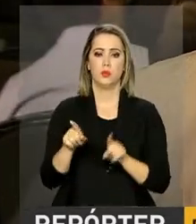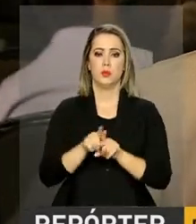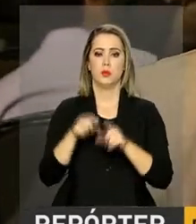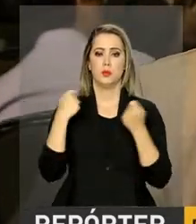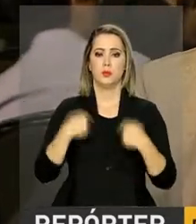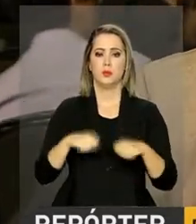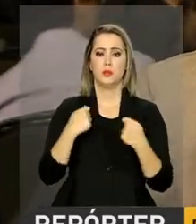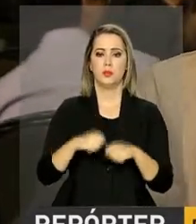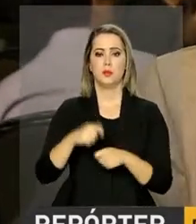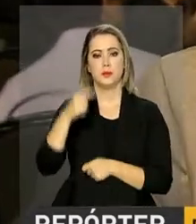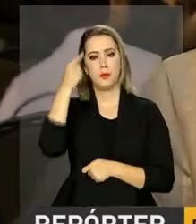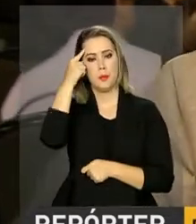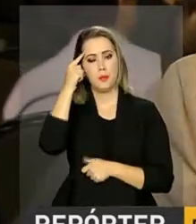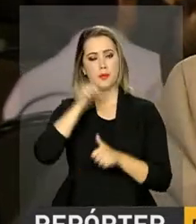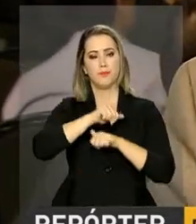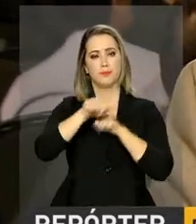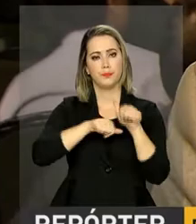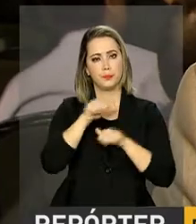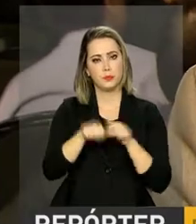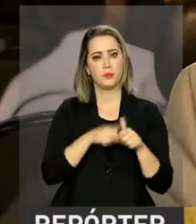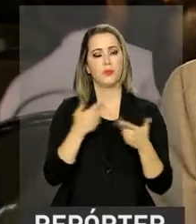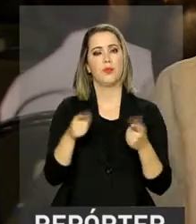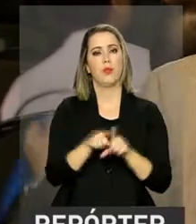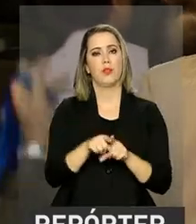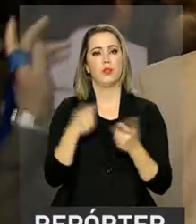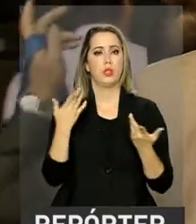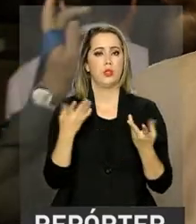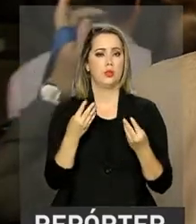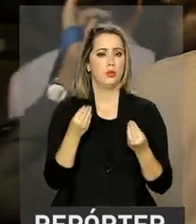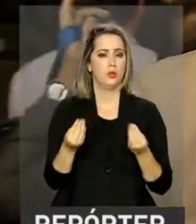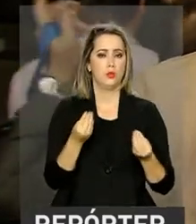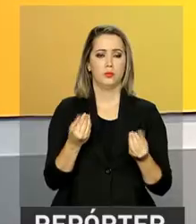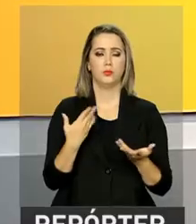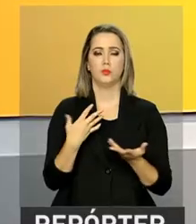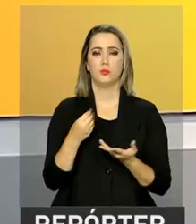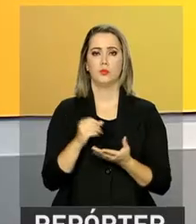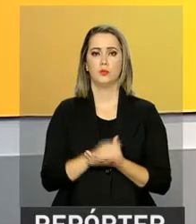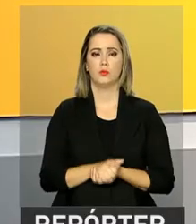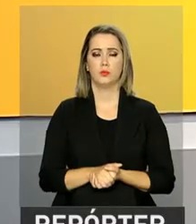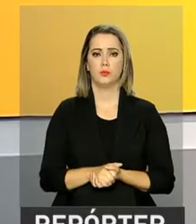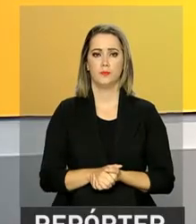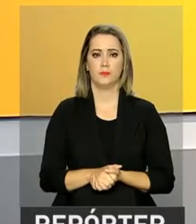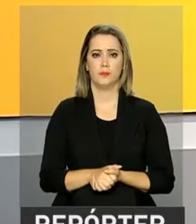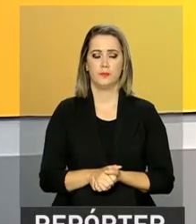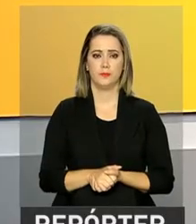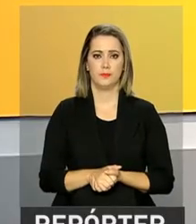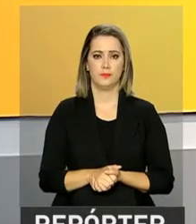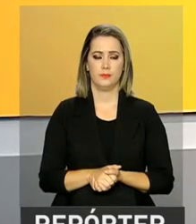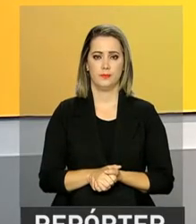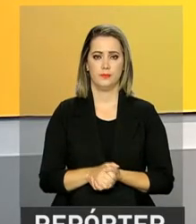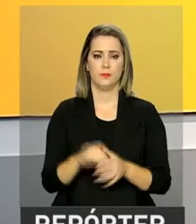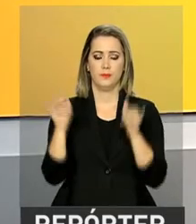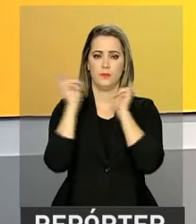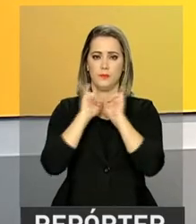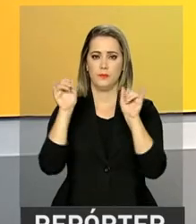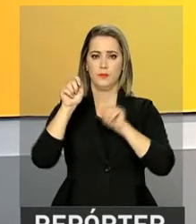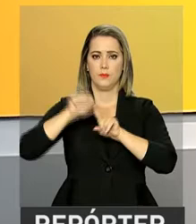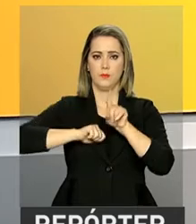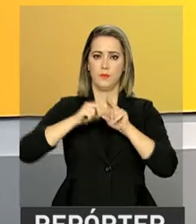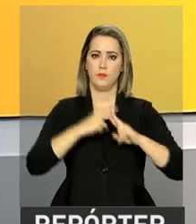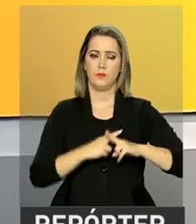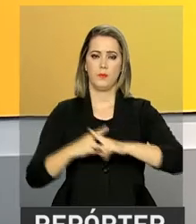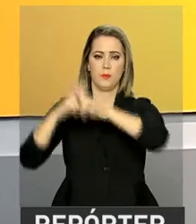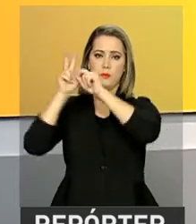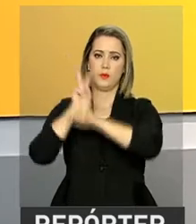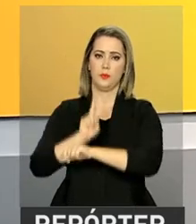observando e tanto a união o estado eo município está acompanhando a situação lançado no início do mês do satélite brasileiro